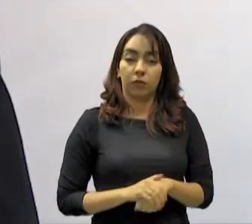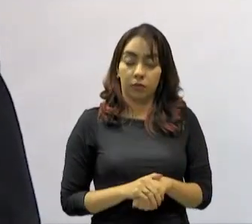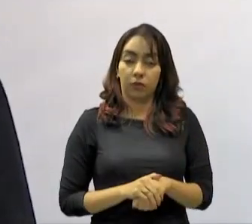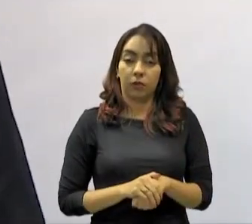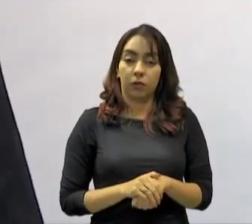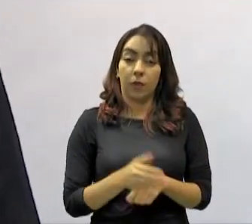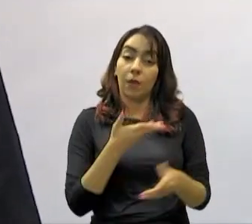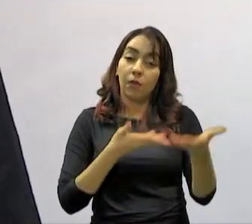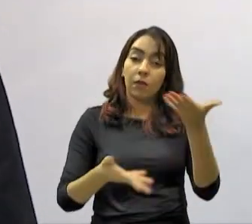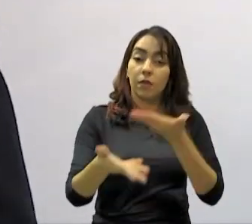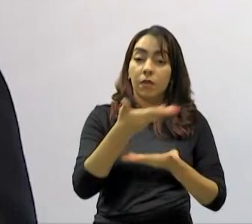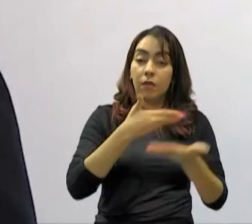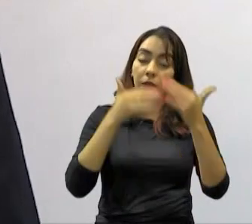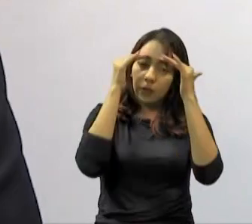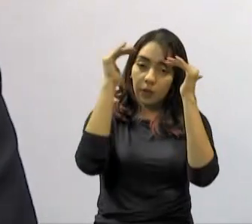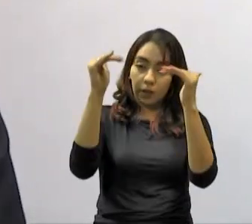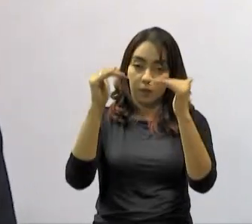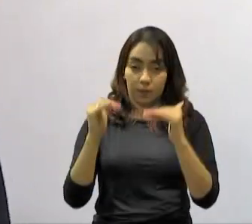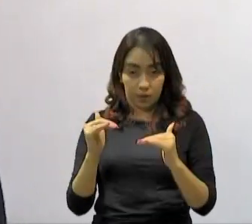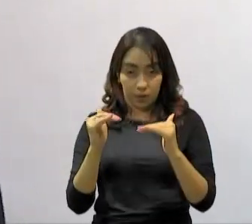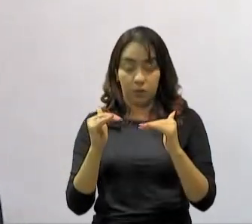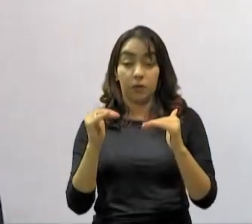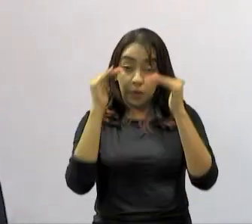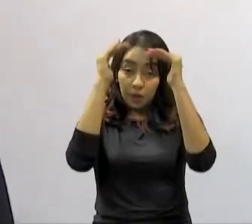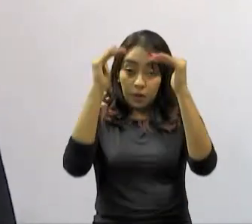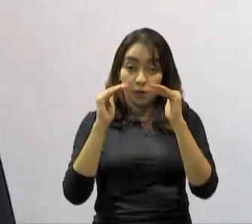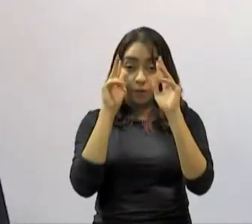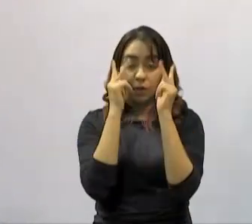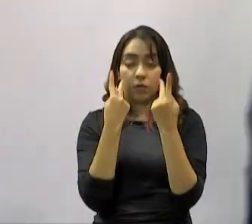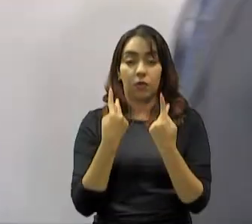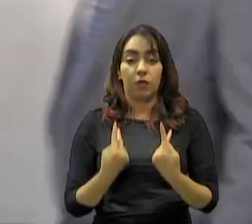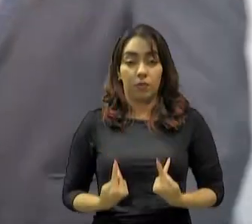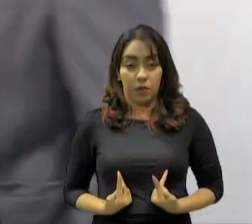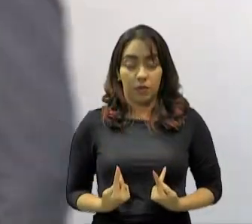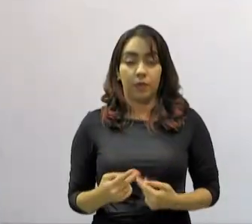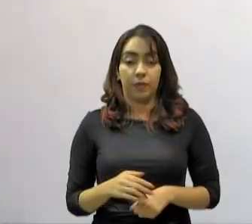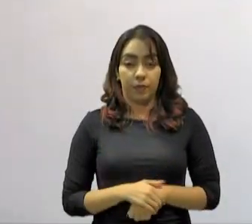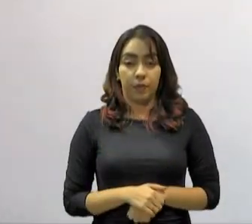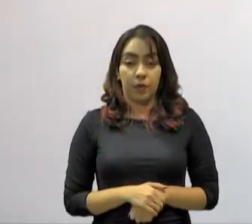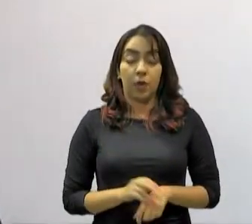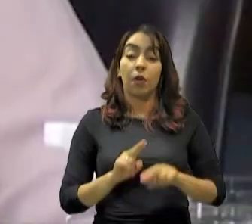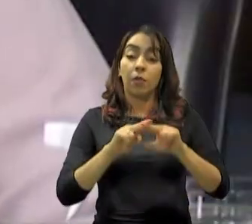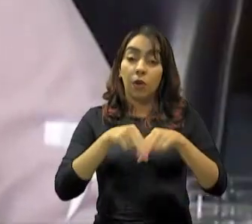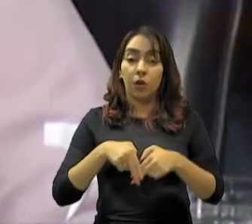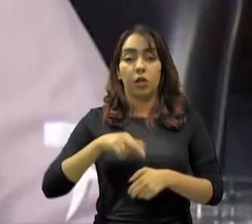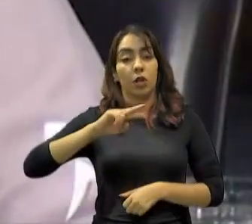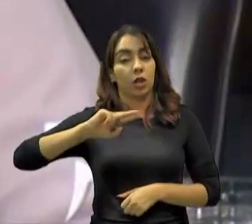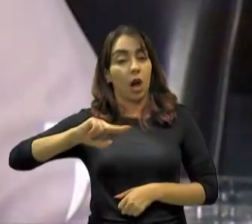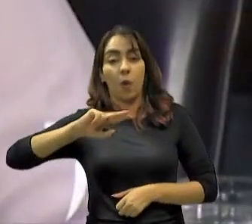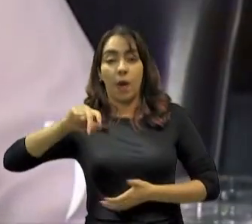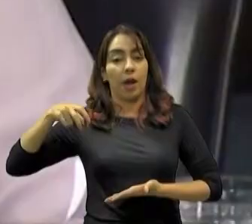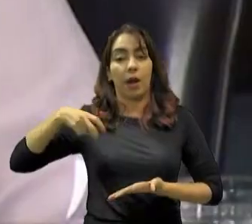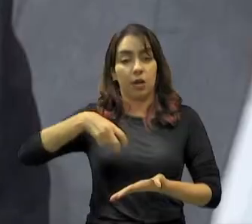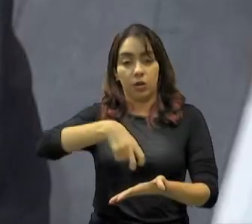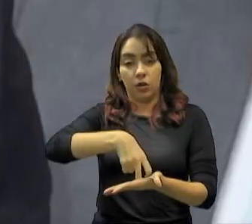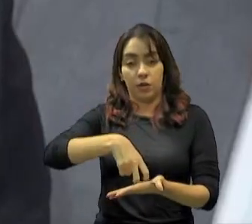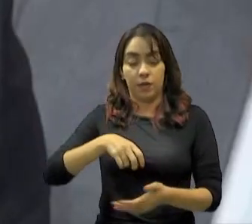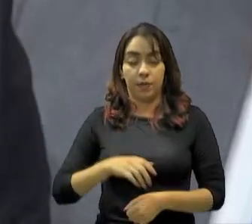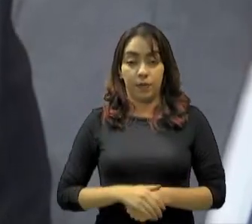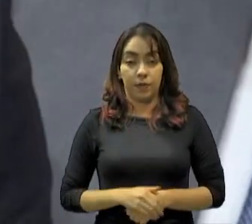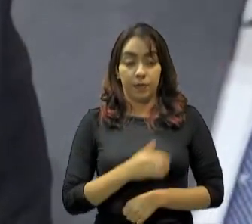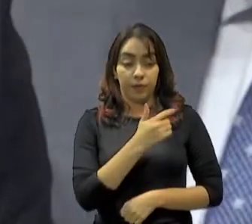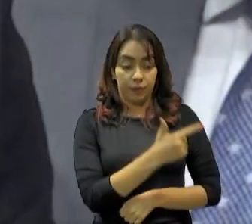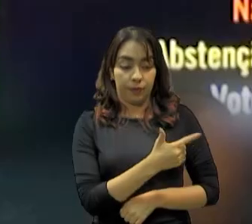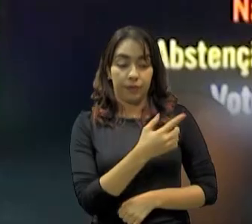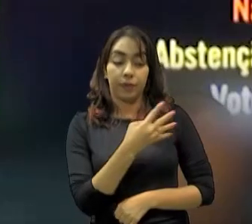respeitem a questão da diversidade. Então, o caráter da lei é um caráter educativo e não punitivo. Daí o veto. Dos 24 deputados